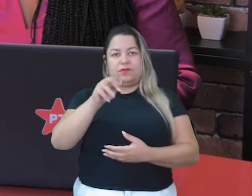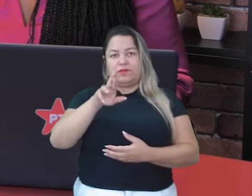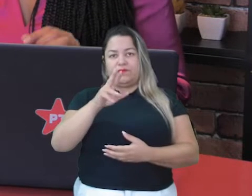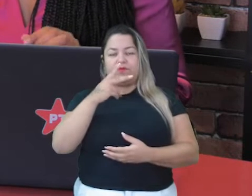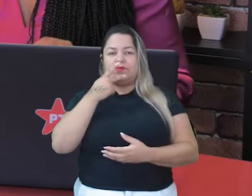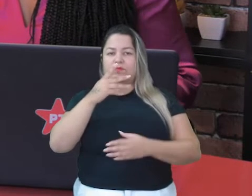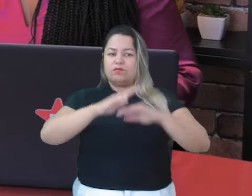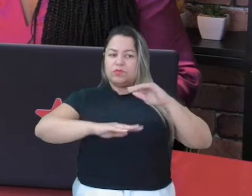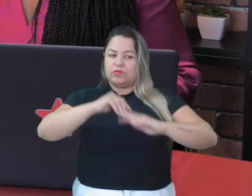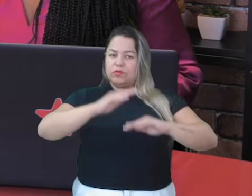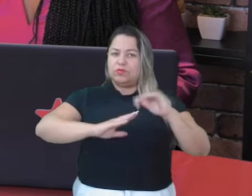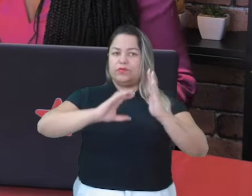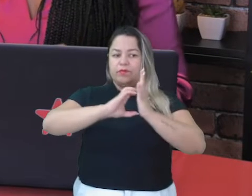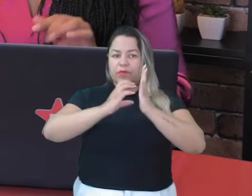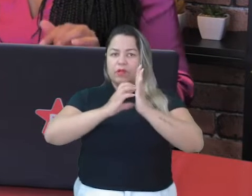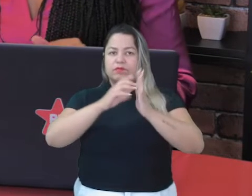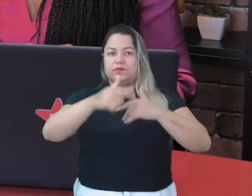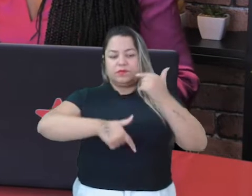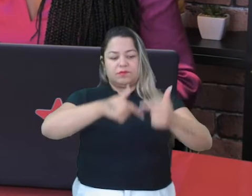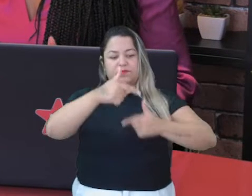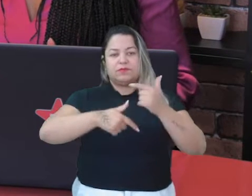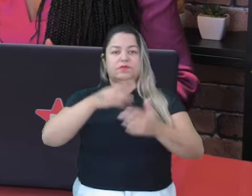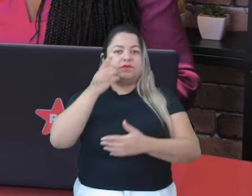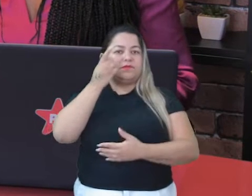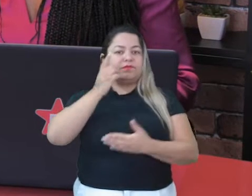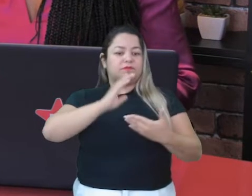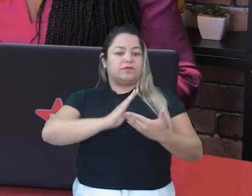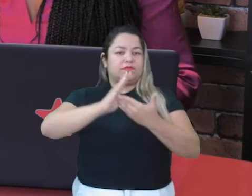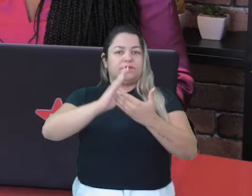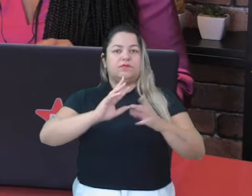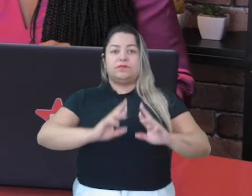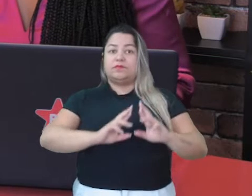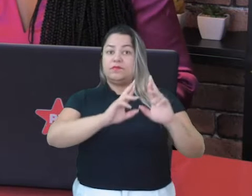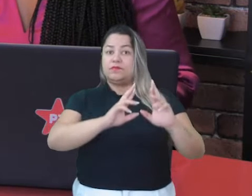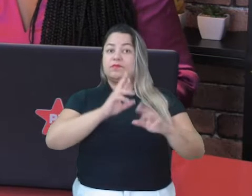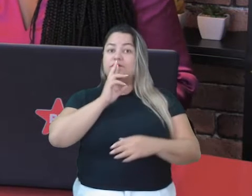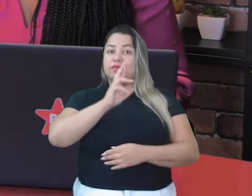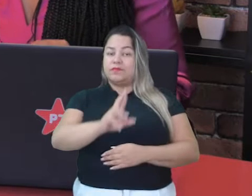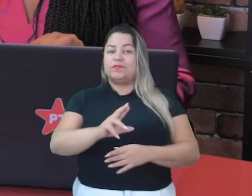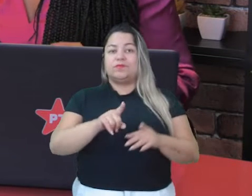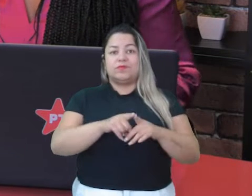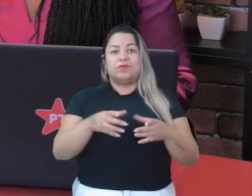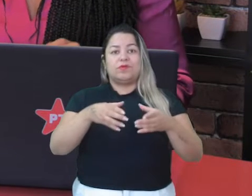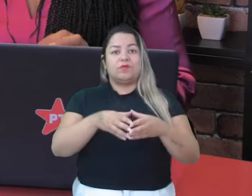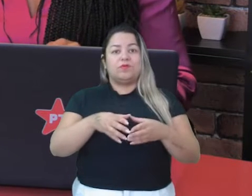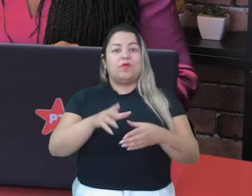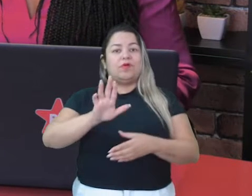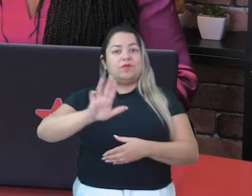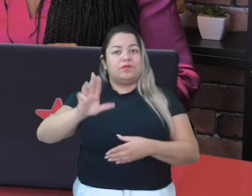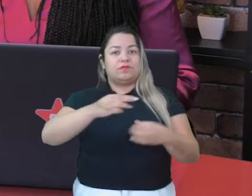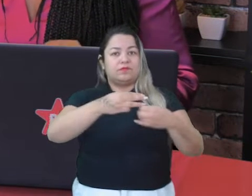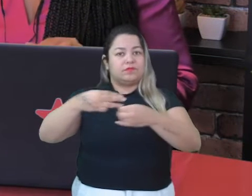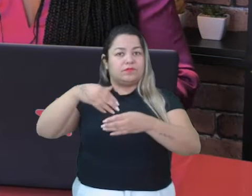Cunha. Ele falou sobre a atuação do Partido dos Trabalhadores na Câmara dos Deputados e as expectativas para os resultados do time Lula